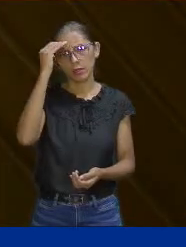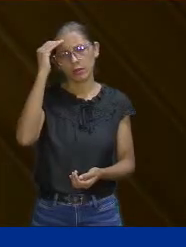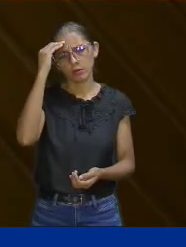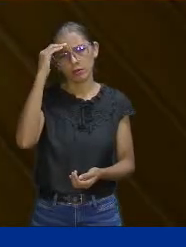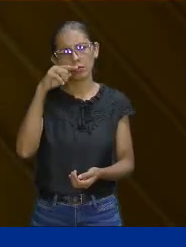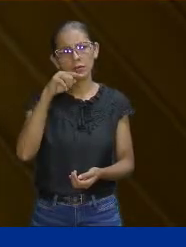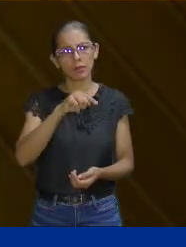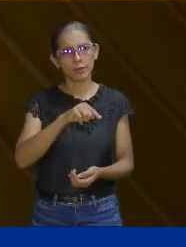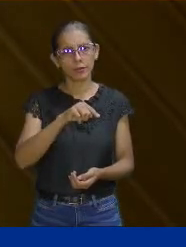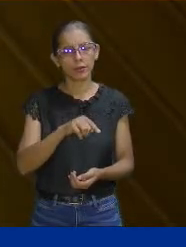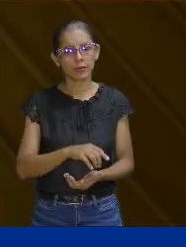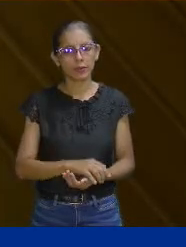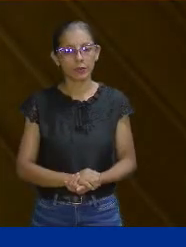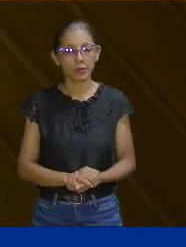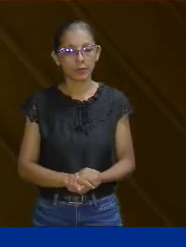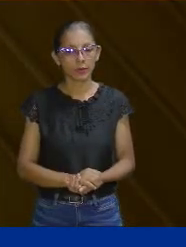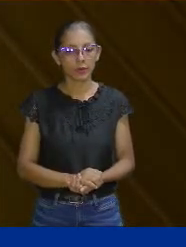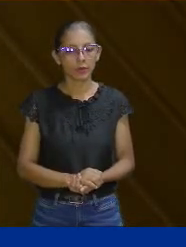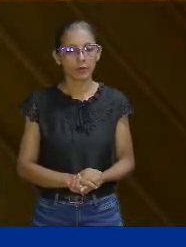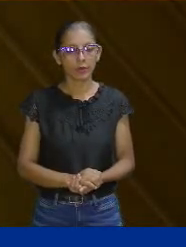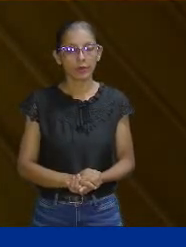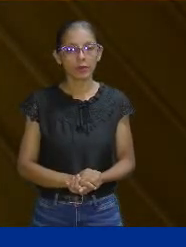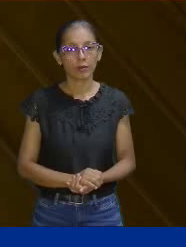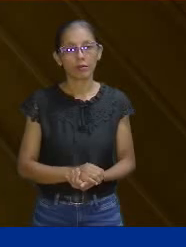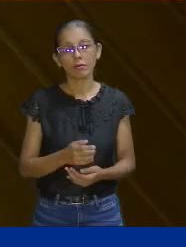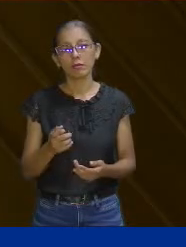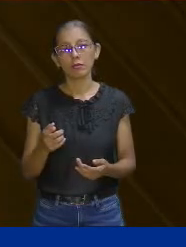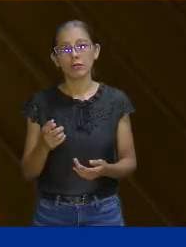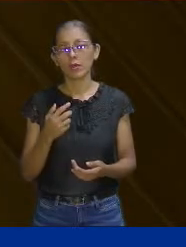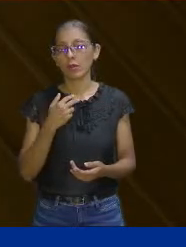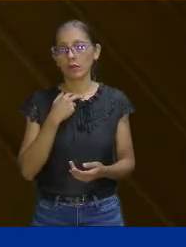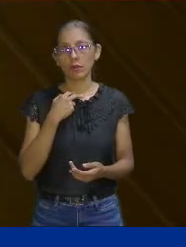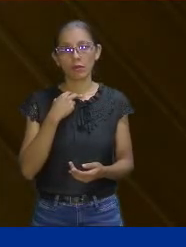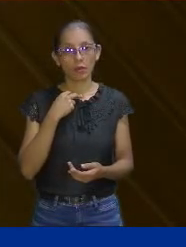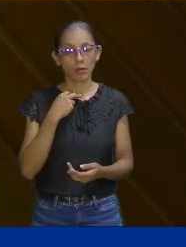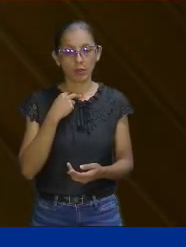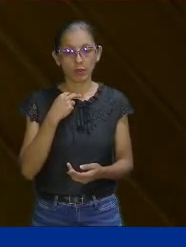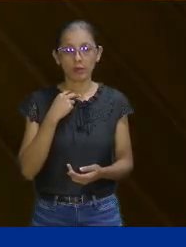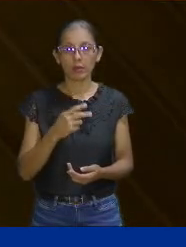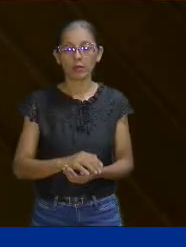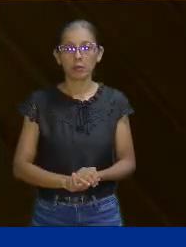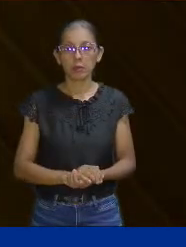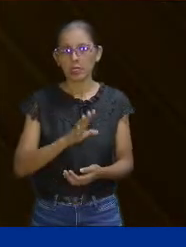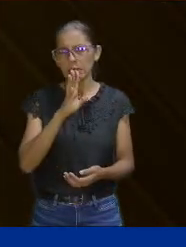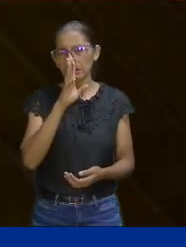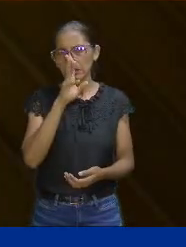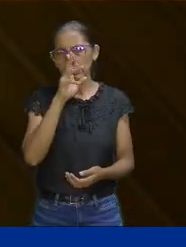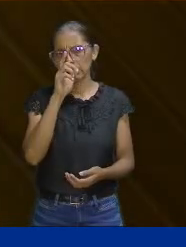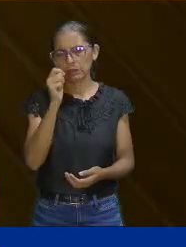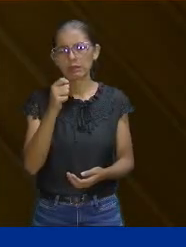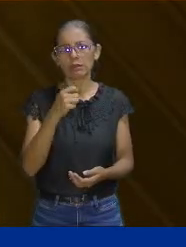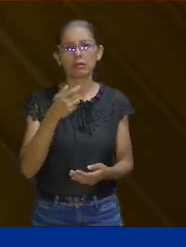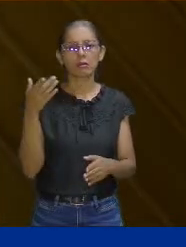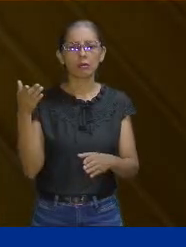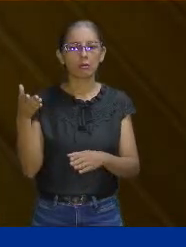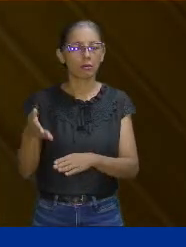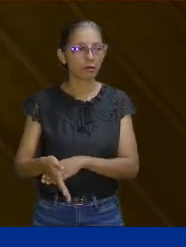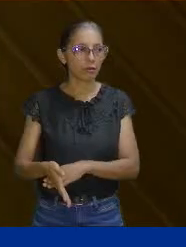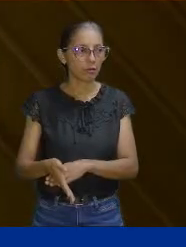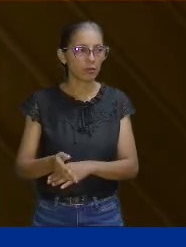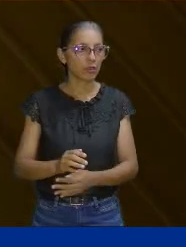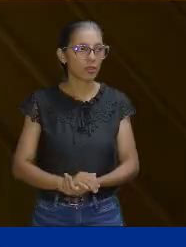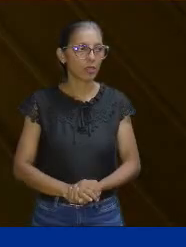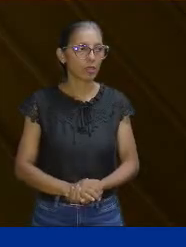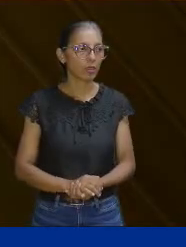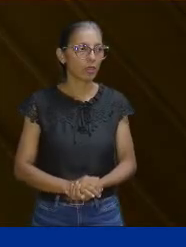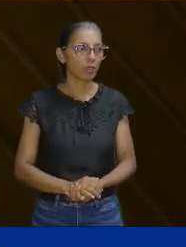não pode dar ensejo, render ensejo a medidas invasivas, conforme